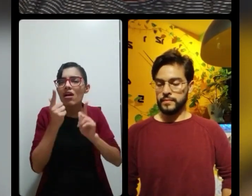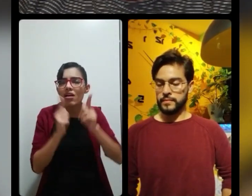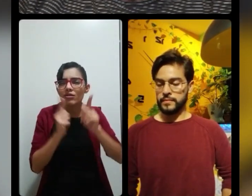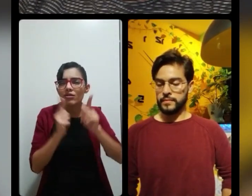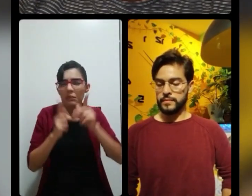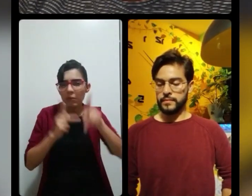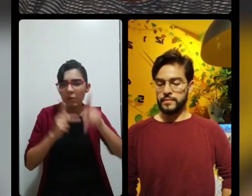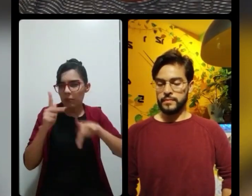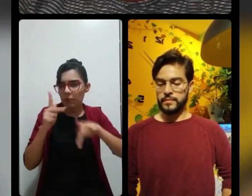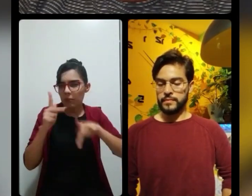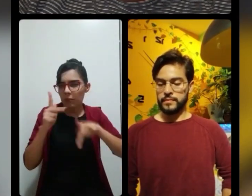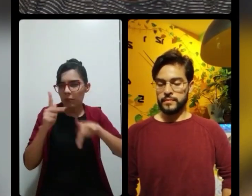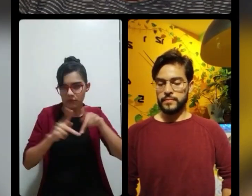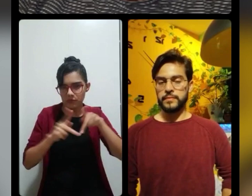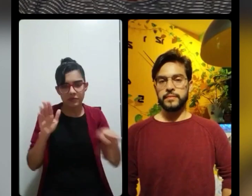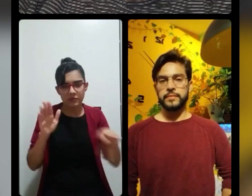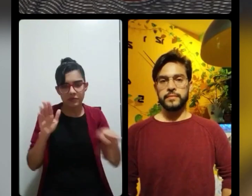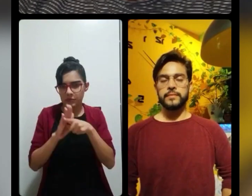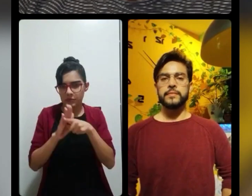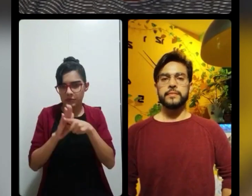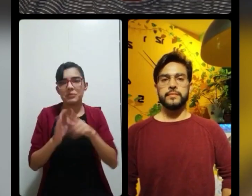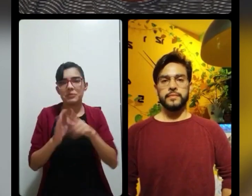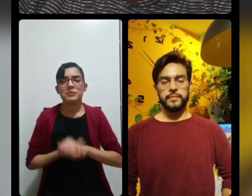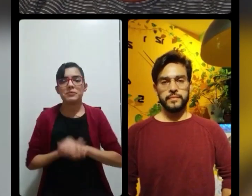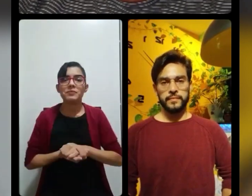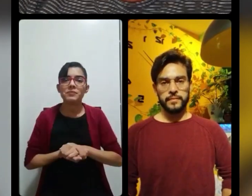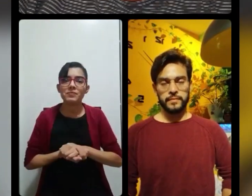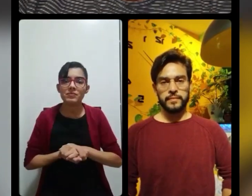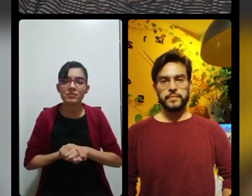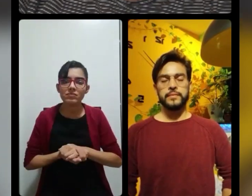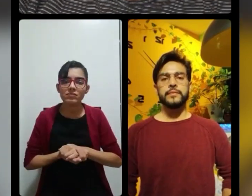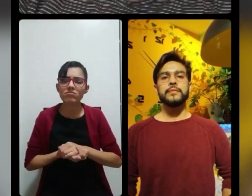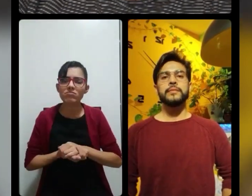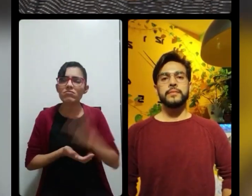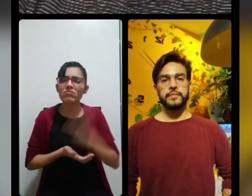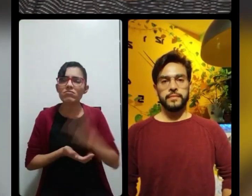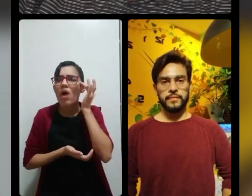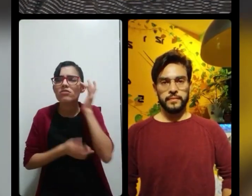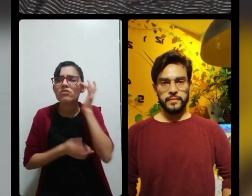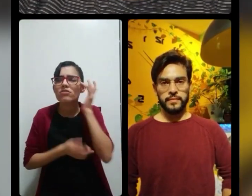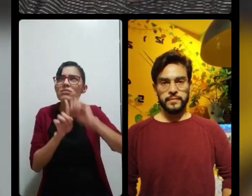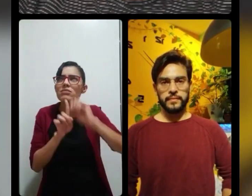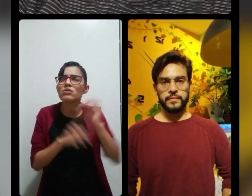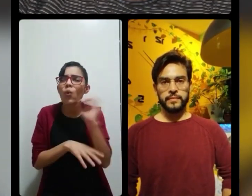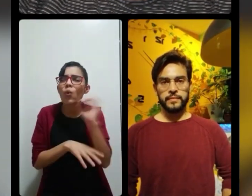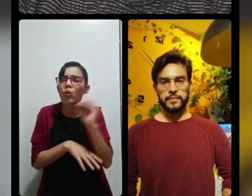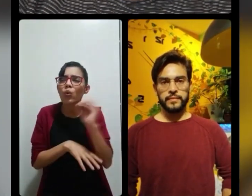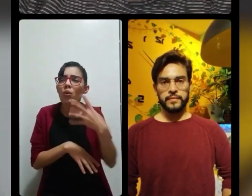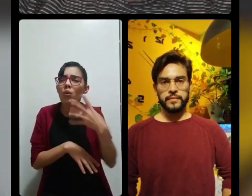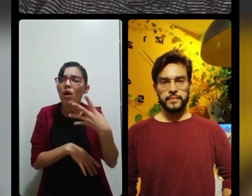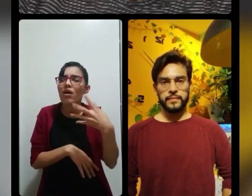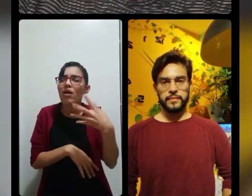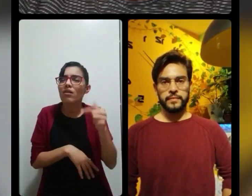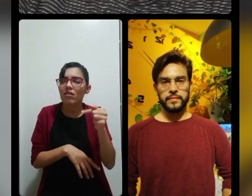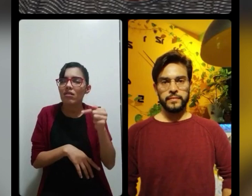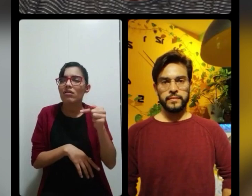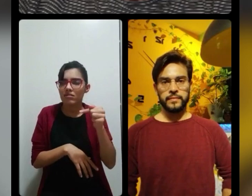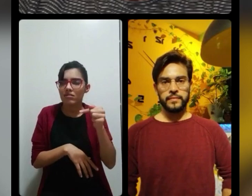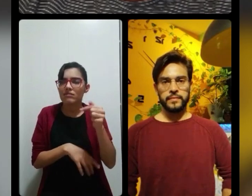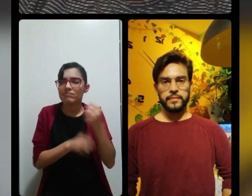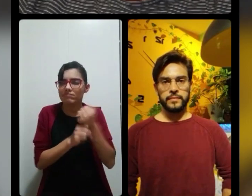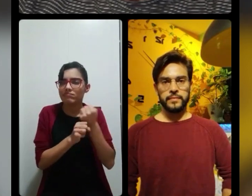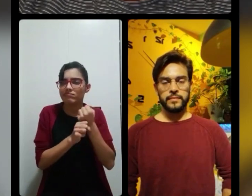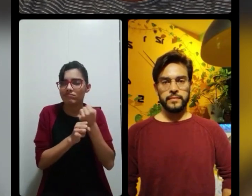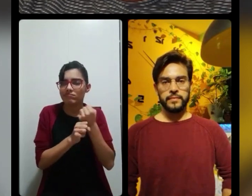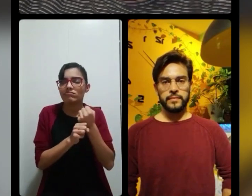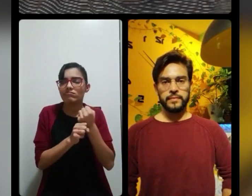de urna de 47, acho que outubro de 47, quando Cascudo escreve exatamente